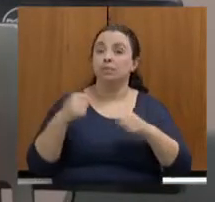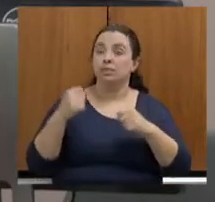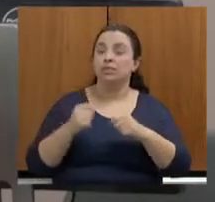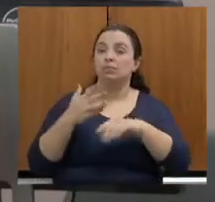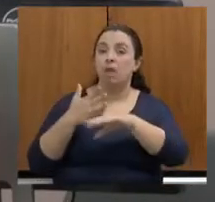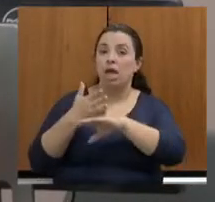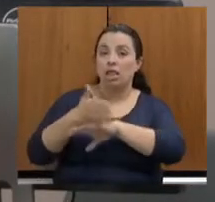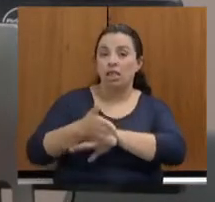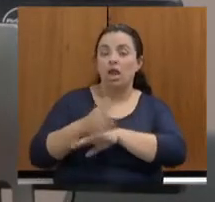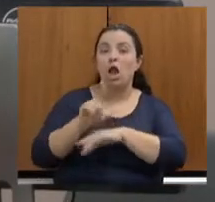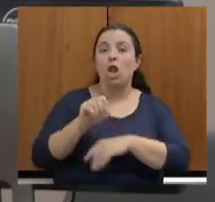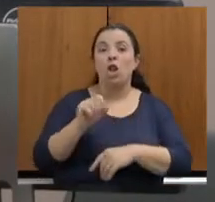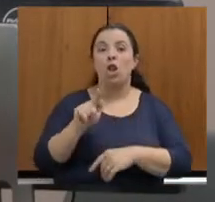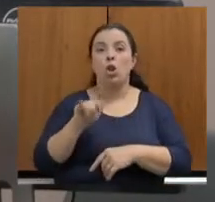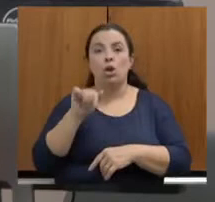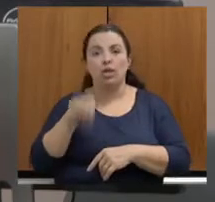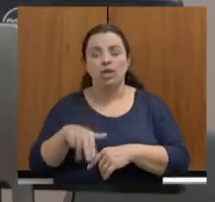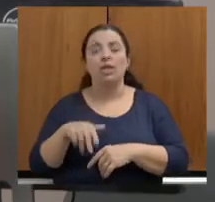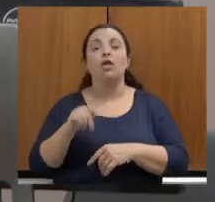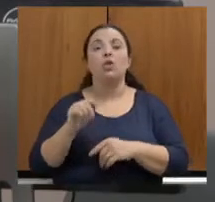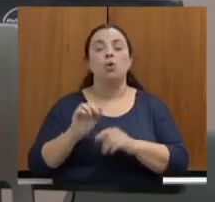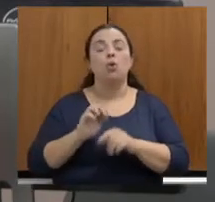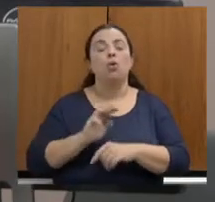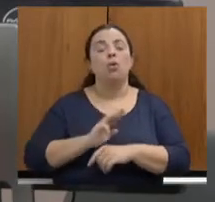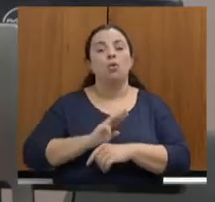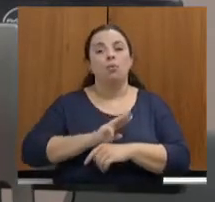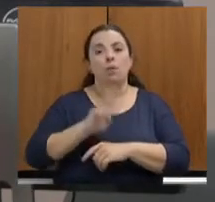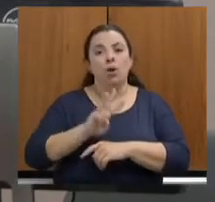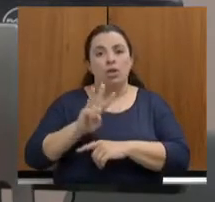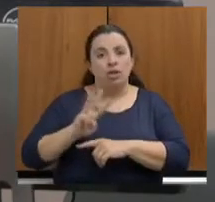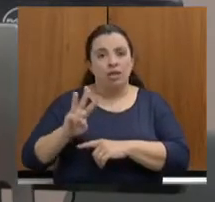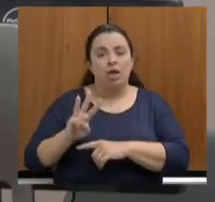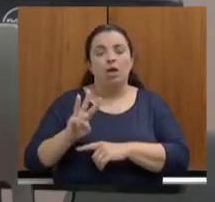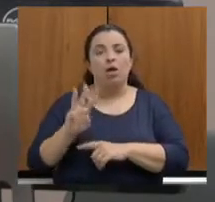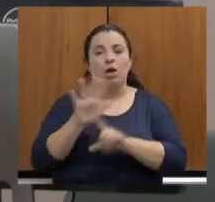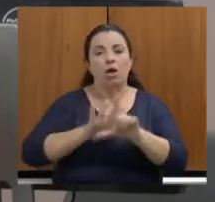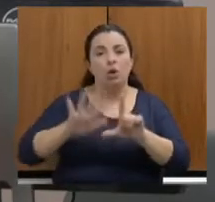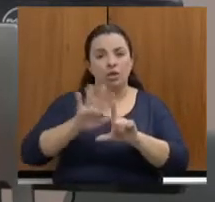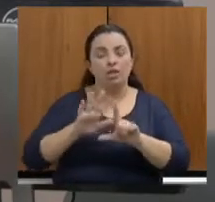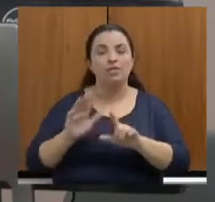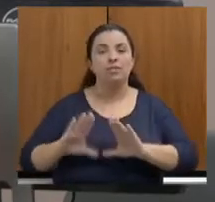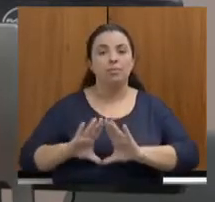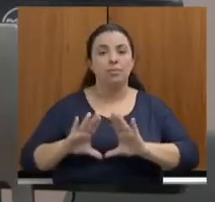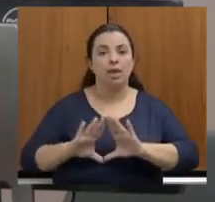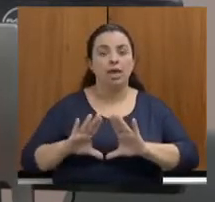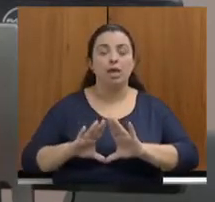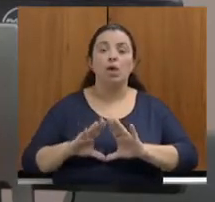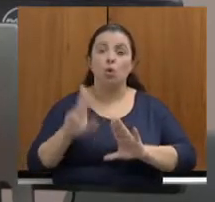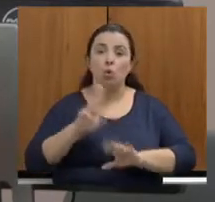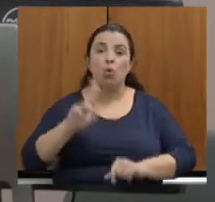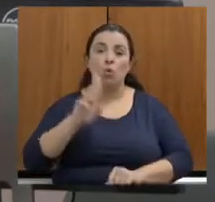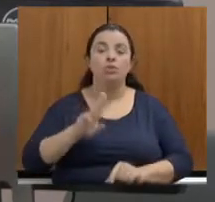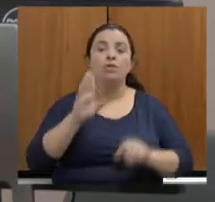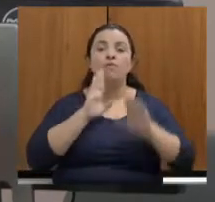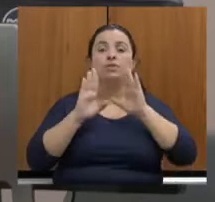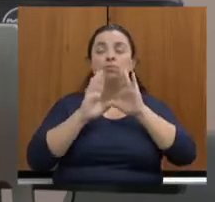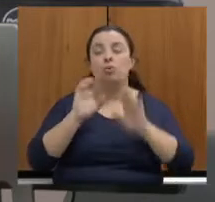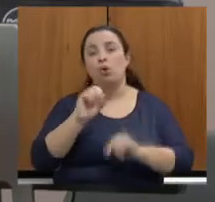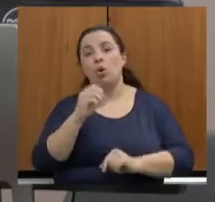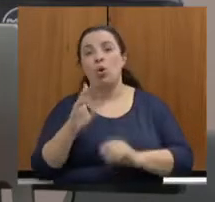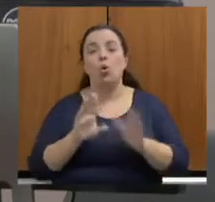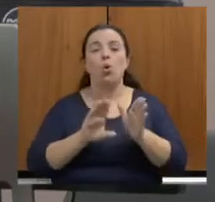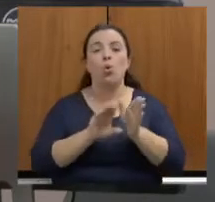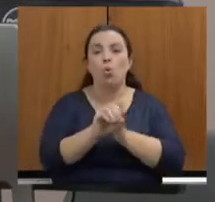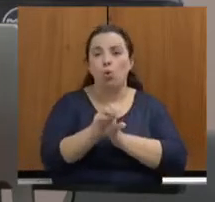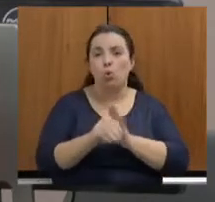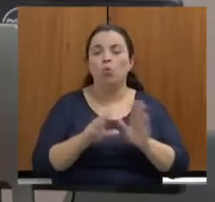login no portal da Assembleia o que pode ser feito também por meio de Contas do Facebook ou do Google as perguntas